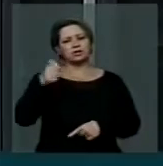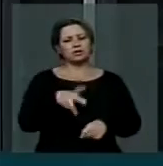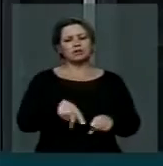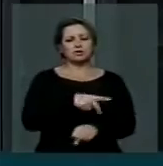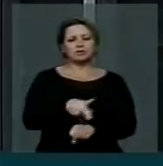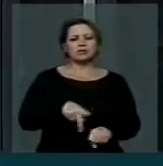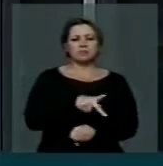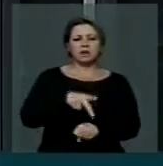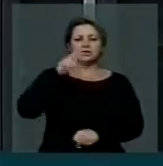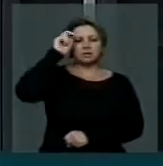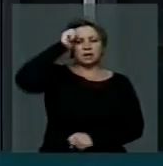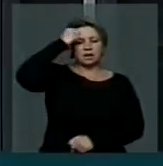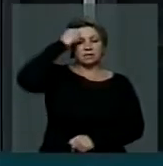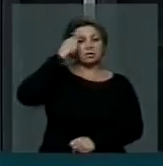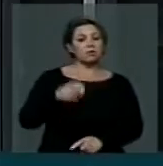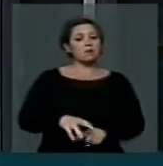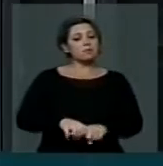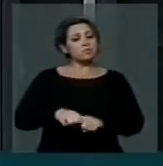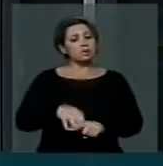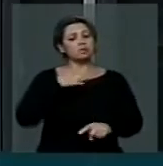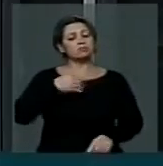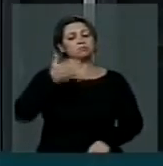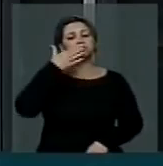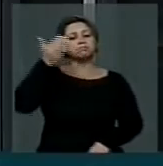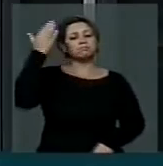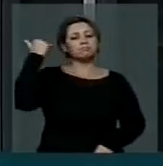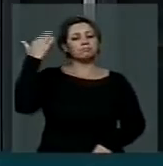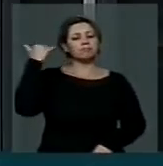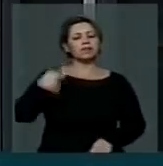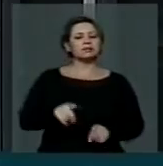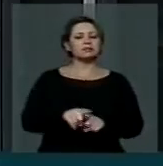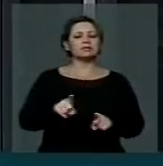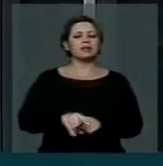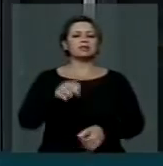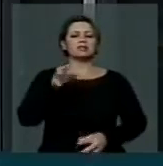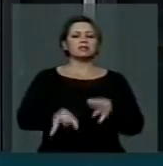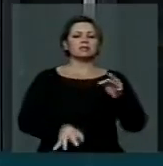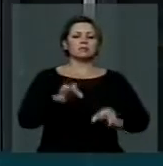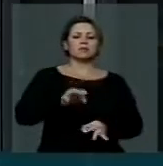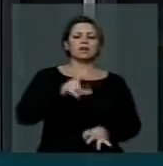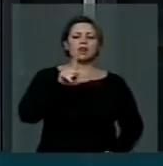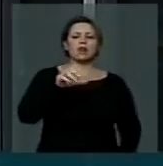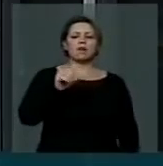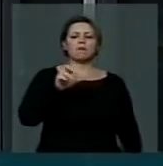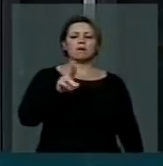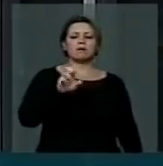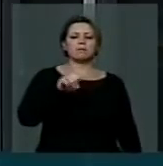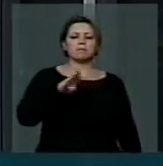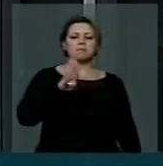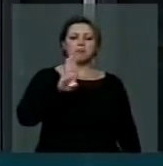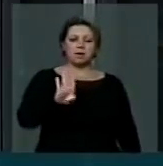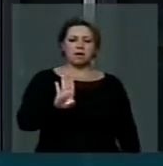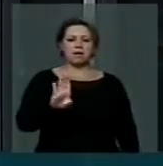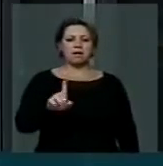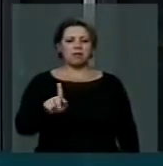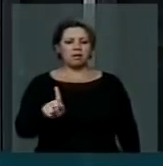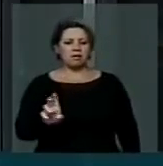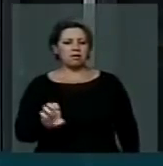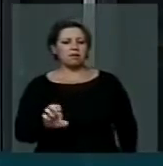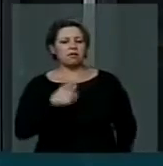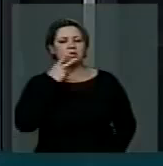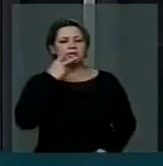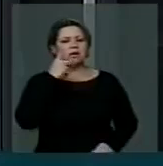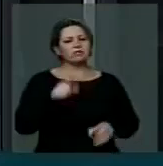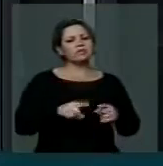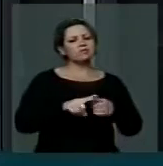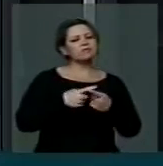países africanos. Tanto quanto no passado o Tribunal de Nuremberg foi apontado, ainda que de forma muitas vezes enviesada,